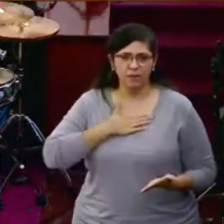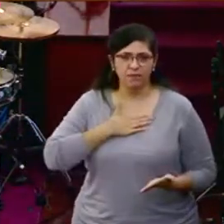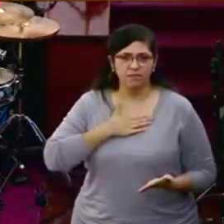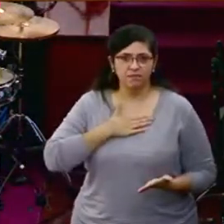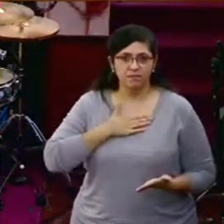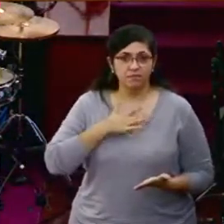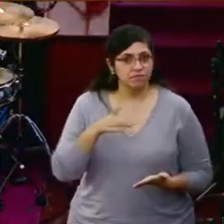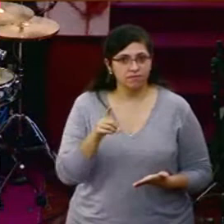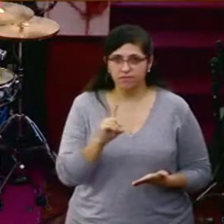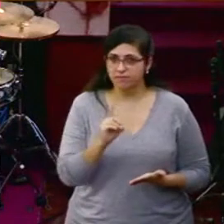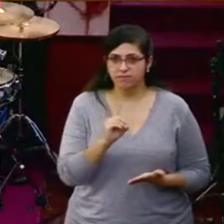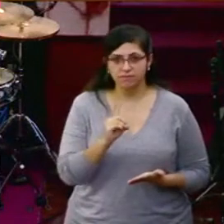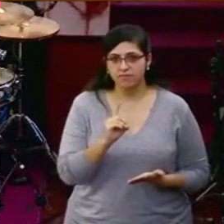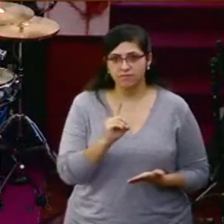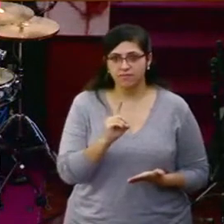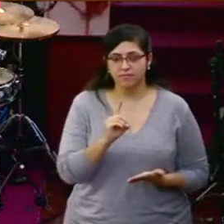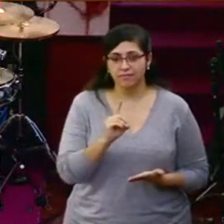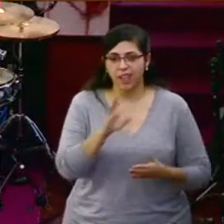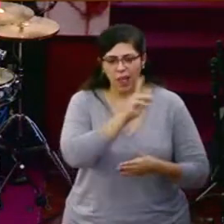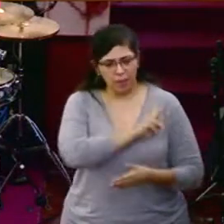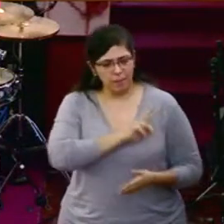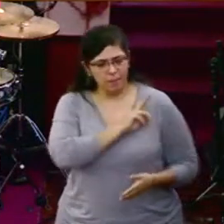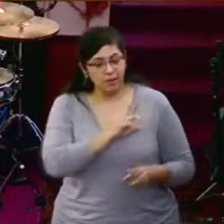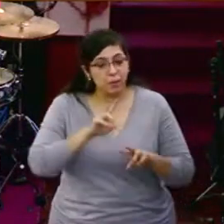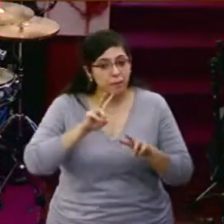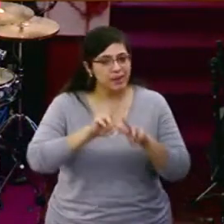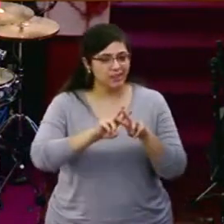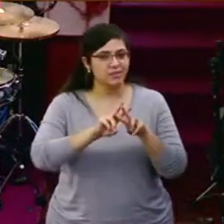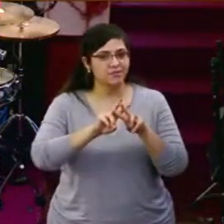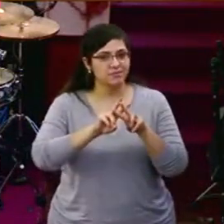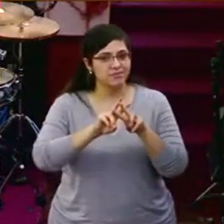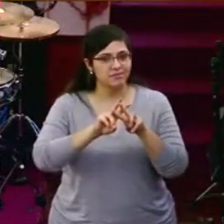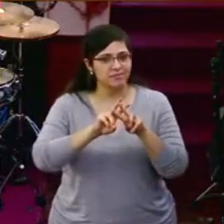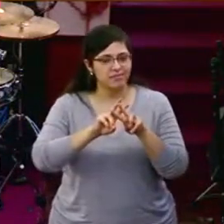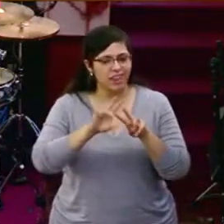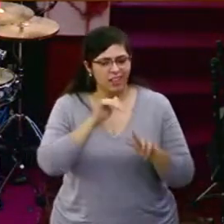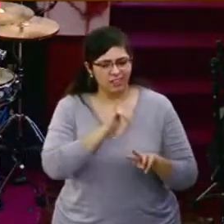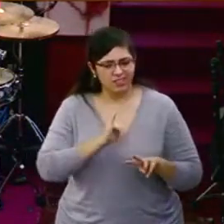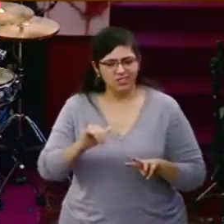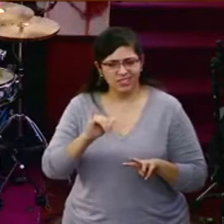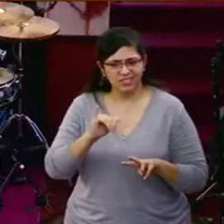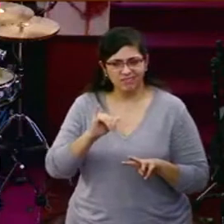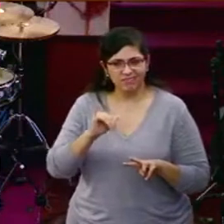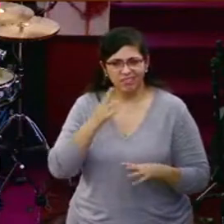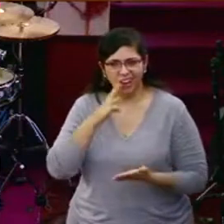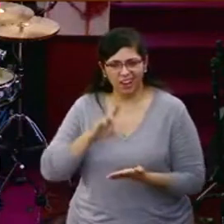ele está preso mas ele escreve dizendo meus irmãos alegrem-se